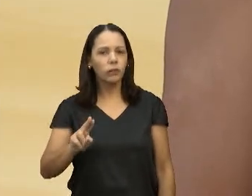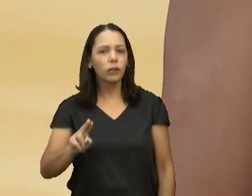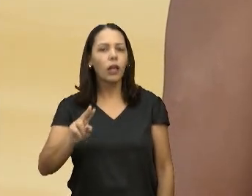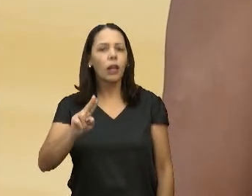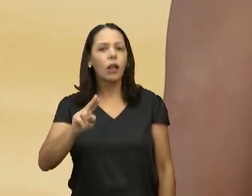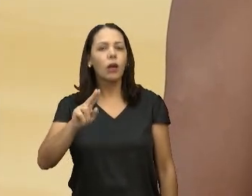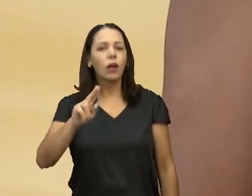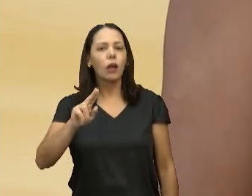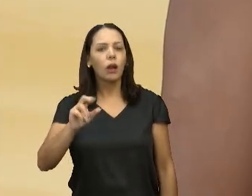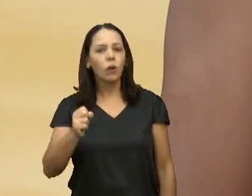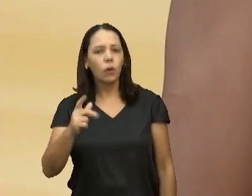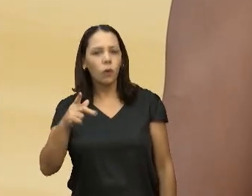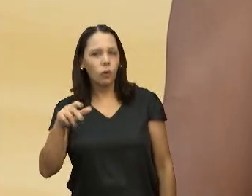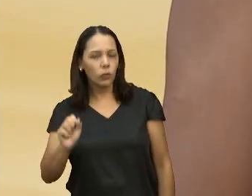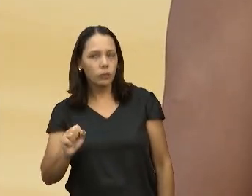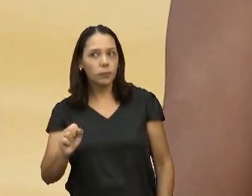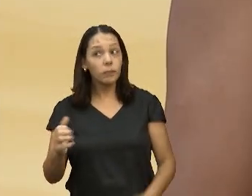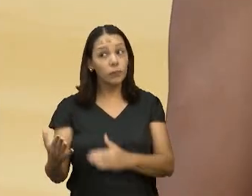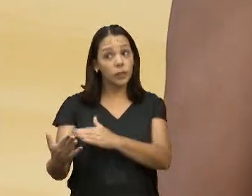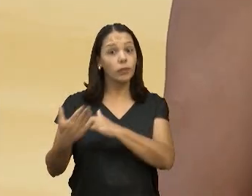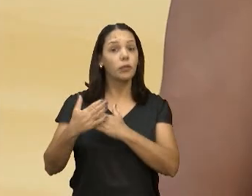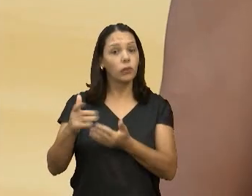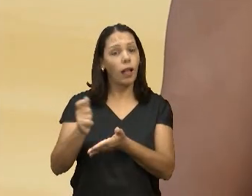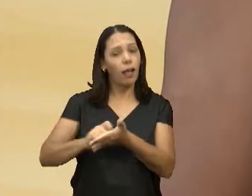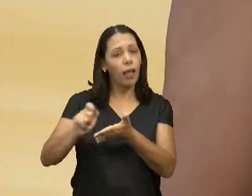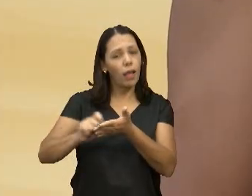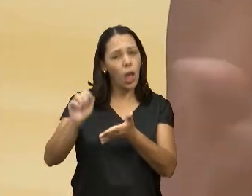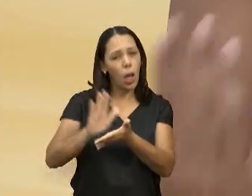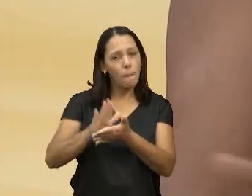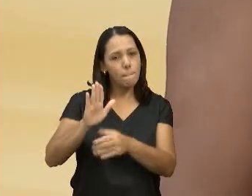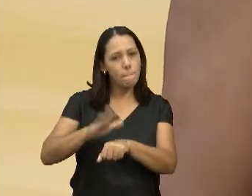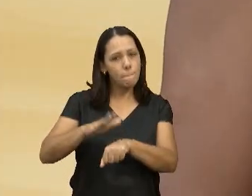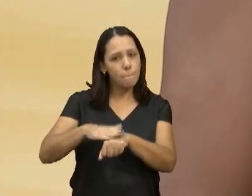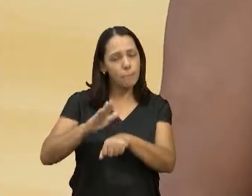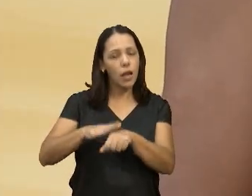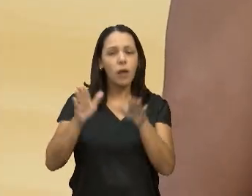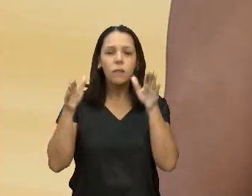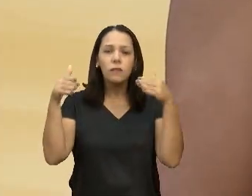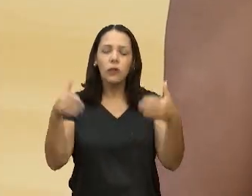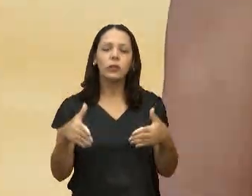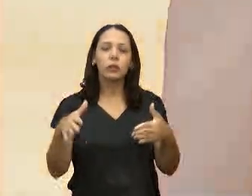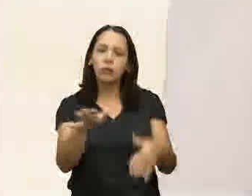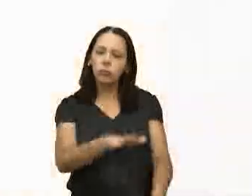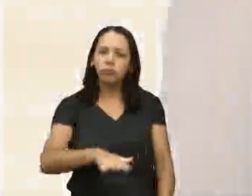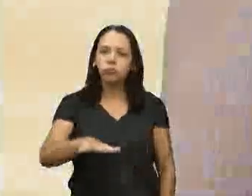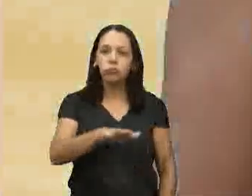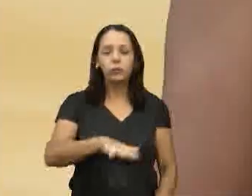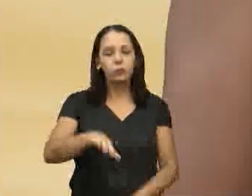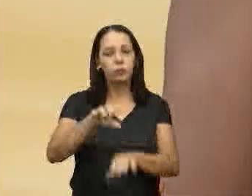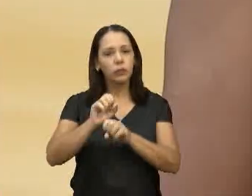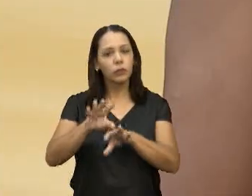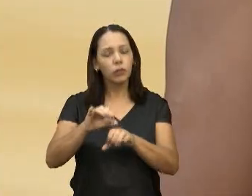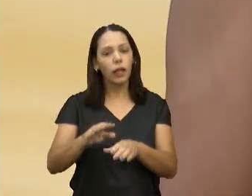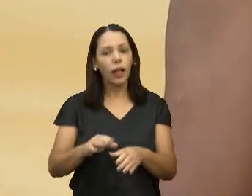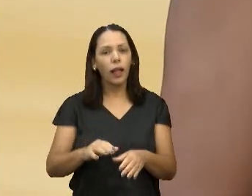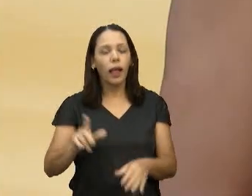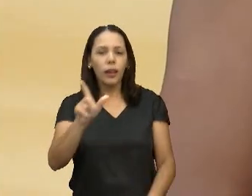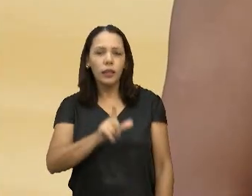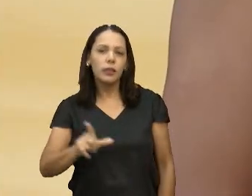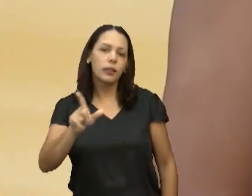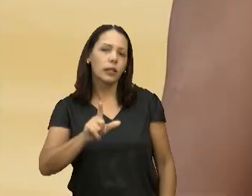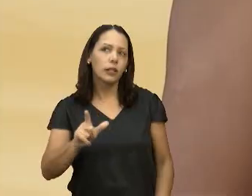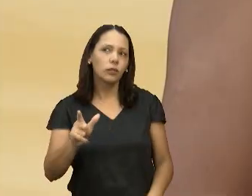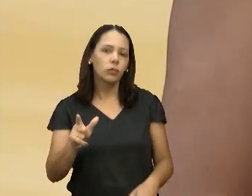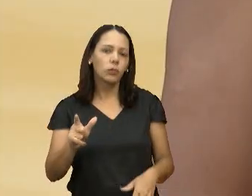vai me motivar ainda mais a minha escrita e sempre voltada dentro desse universo da instituição educacional. A literatura, eu acho que ela dá